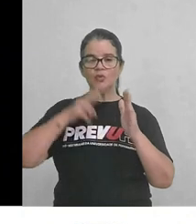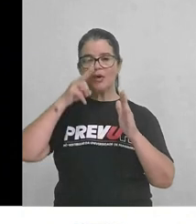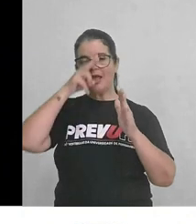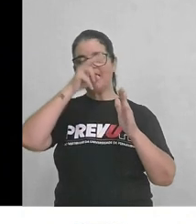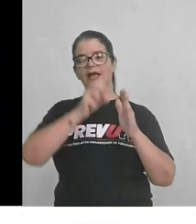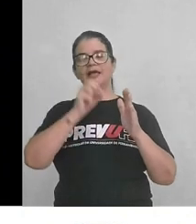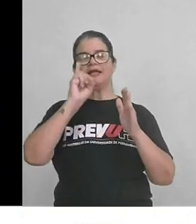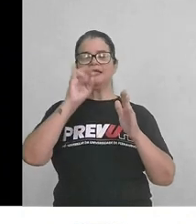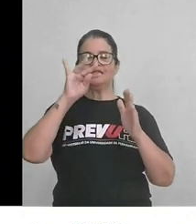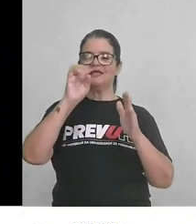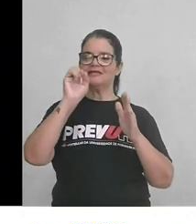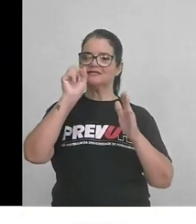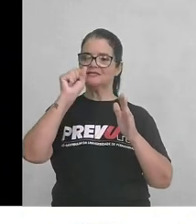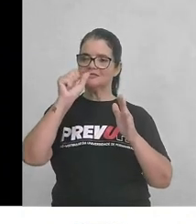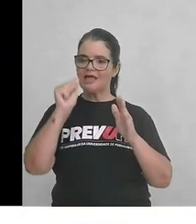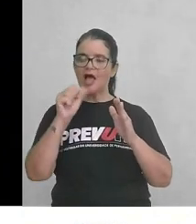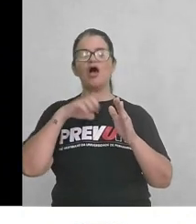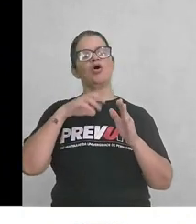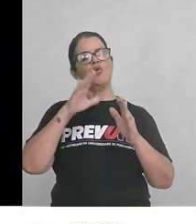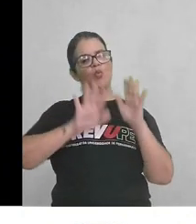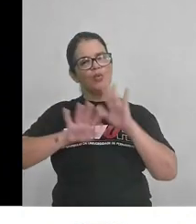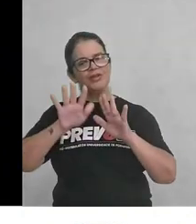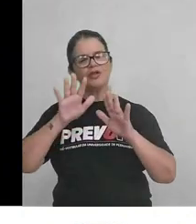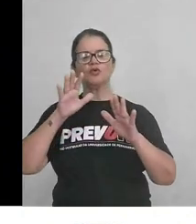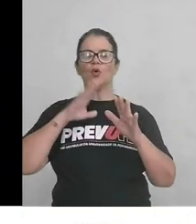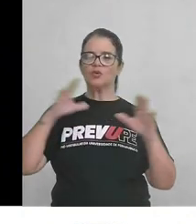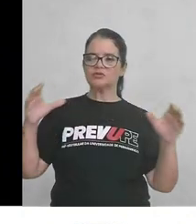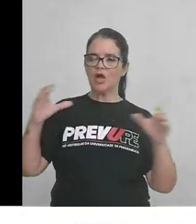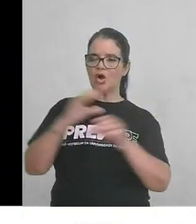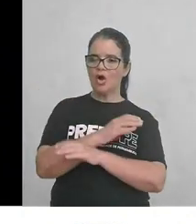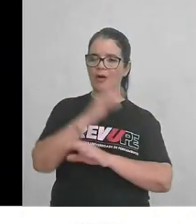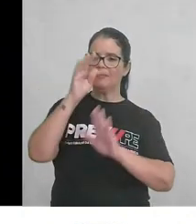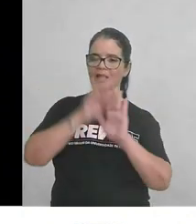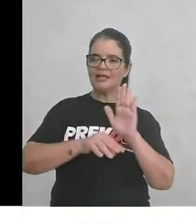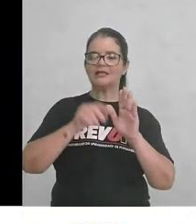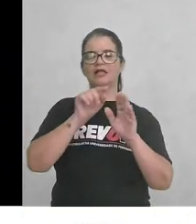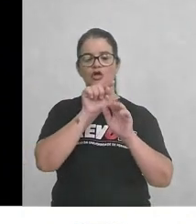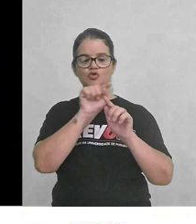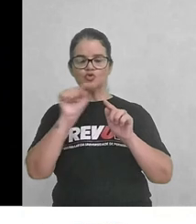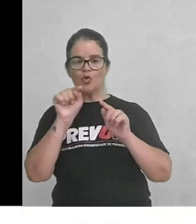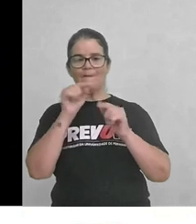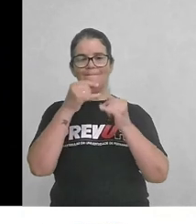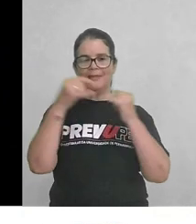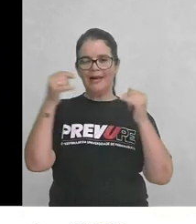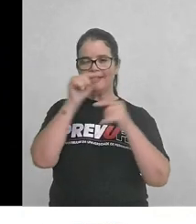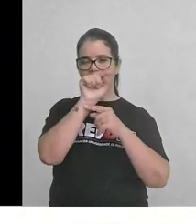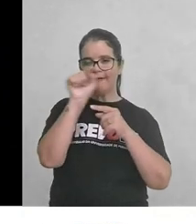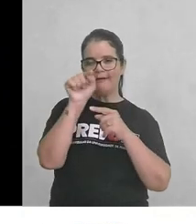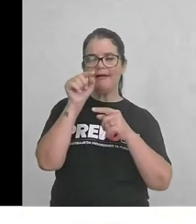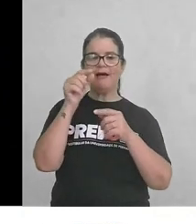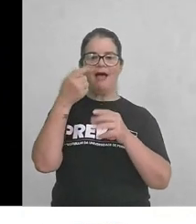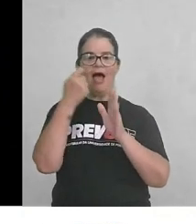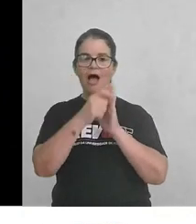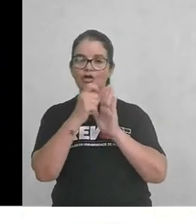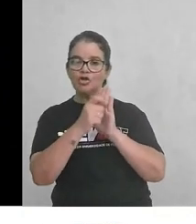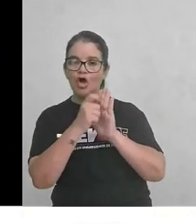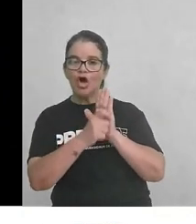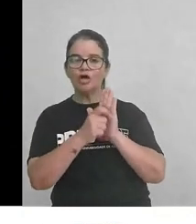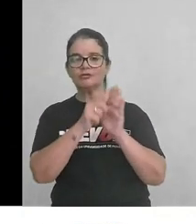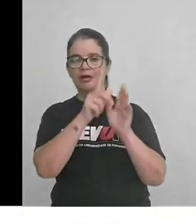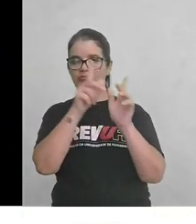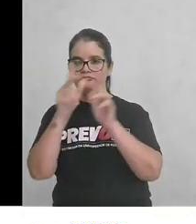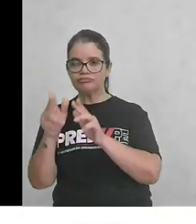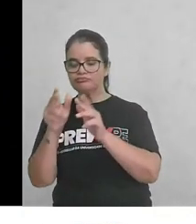sublinha, anota, isso é a parte de vocês, tá? Quando vocês fizerem uma leitura intensa do texto, vai